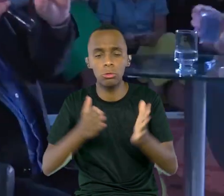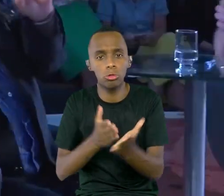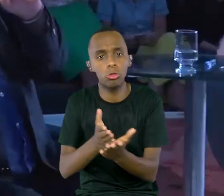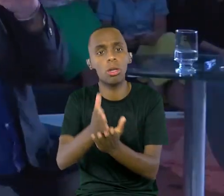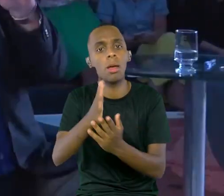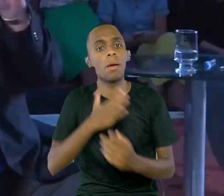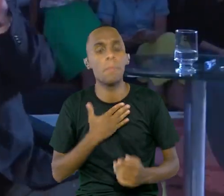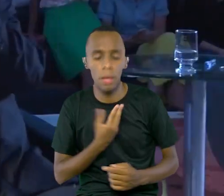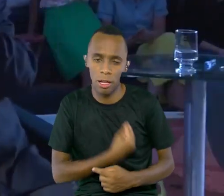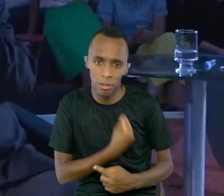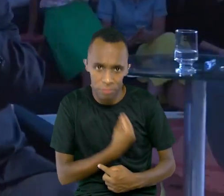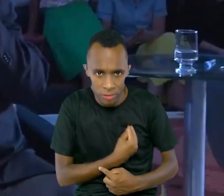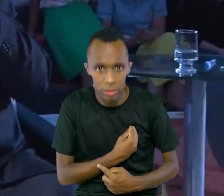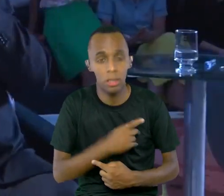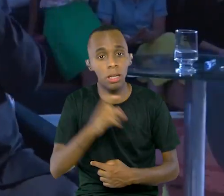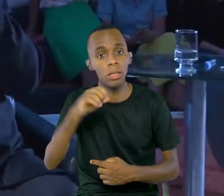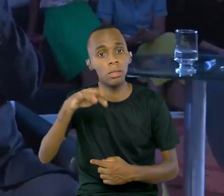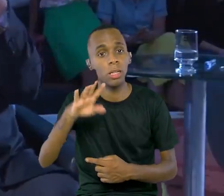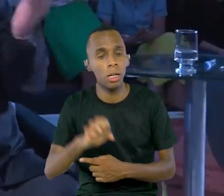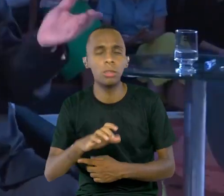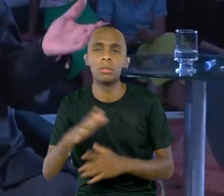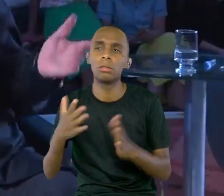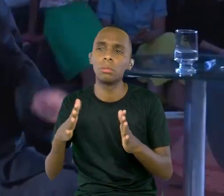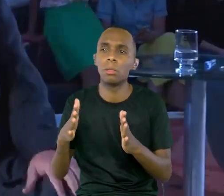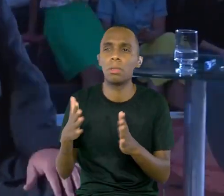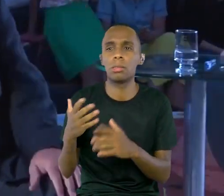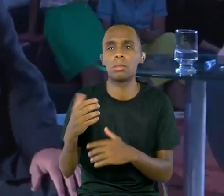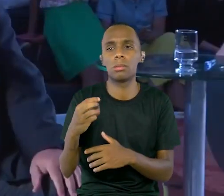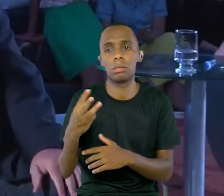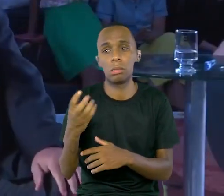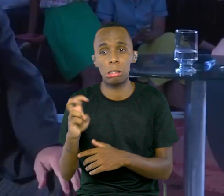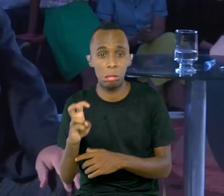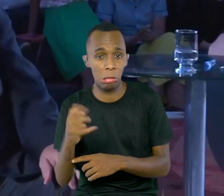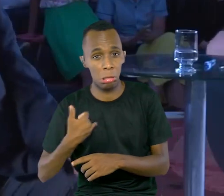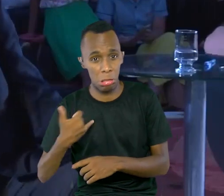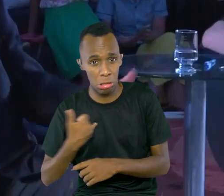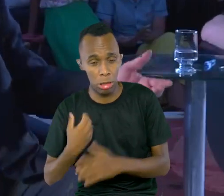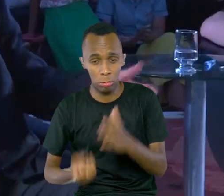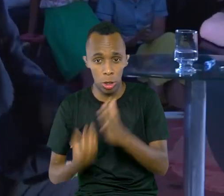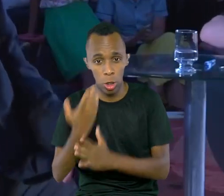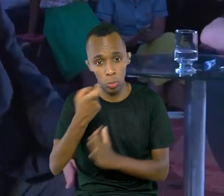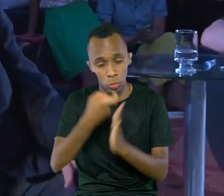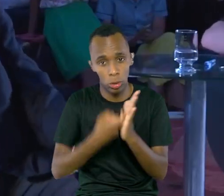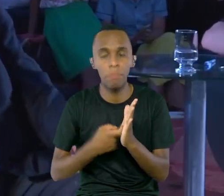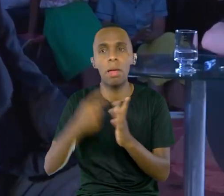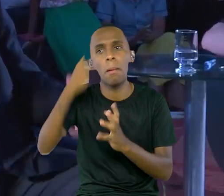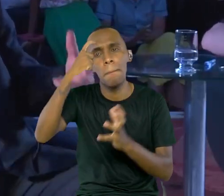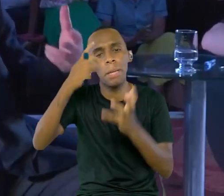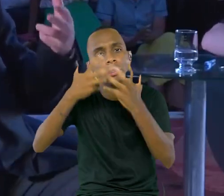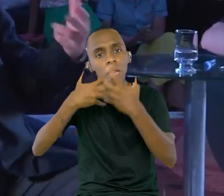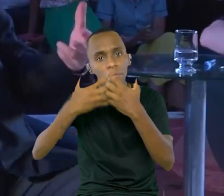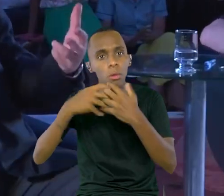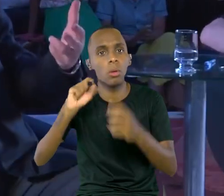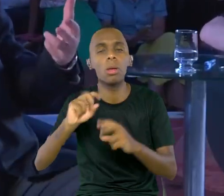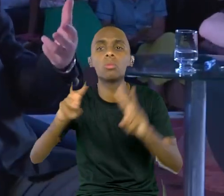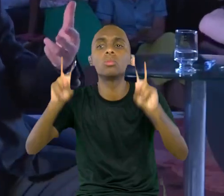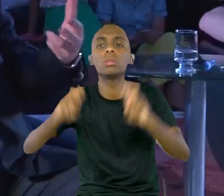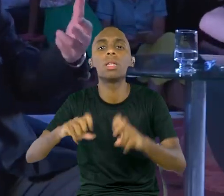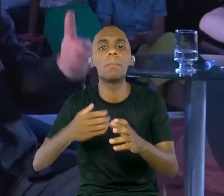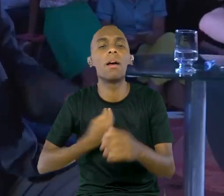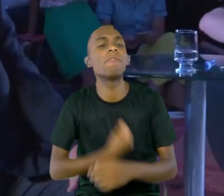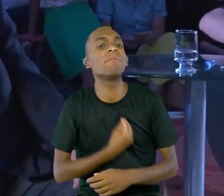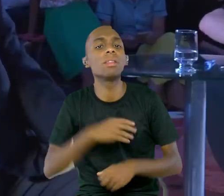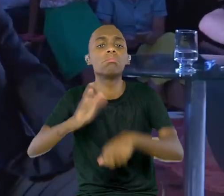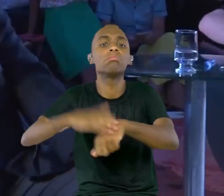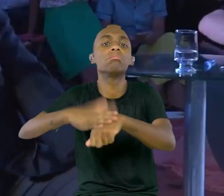primeira frase, no meio do caminho da minha vida, Dante tinha por volta de 35 anos, quando produziu a obra, ele pensava